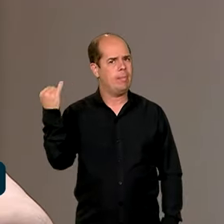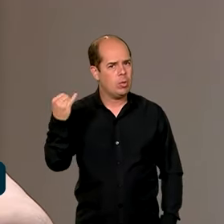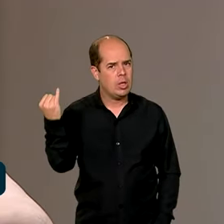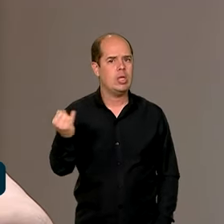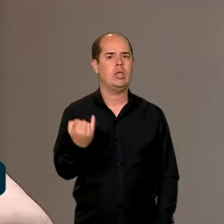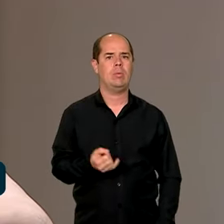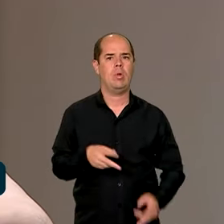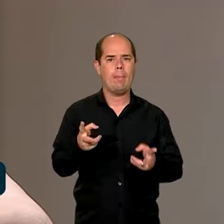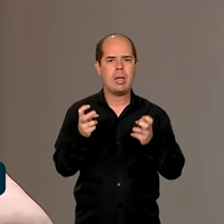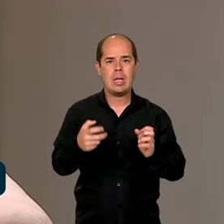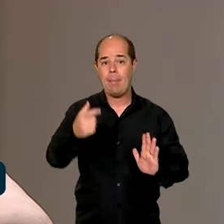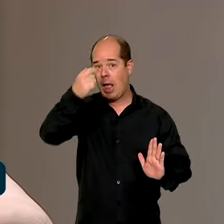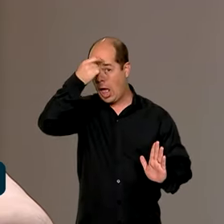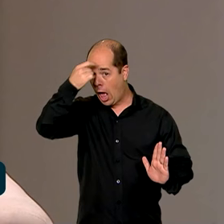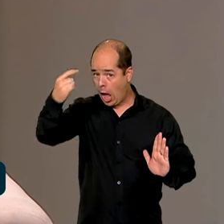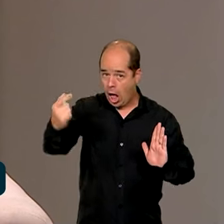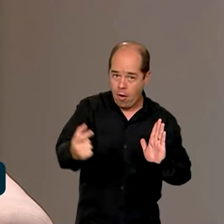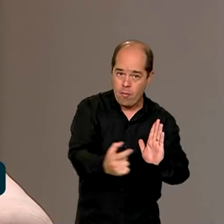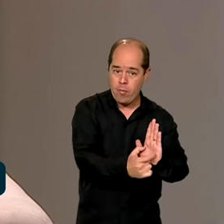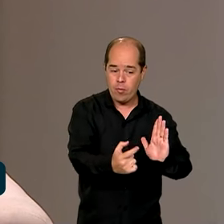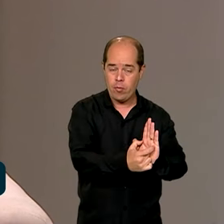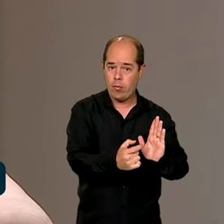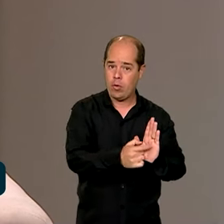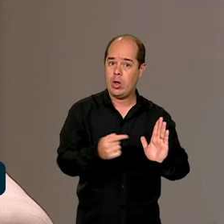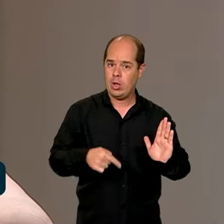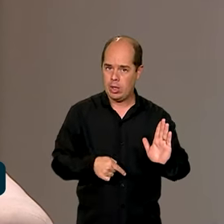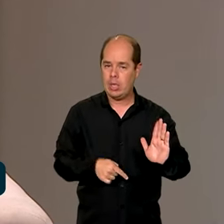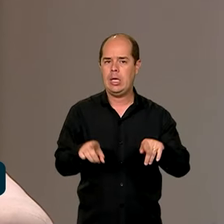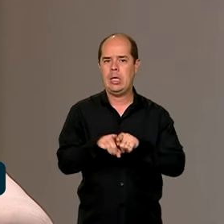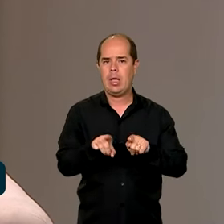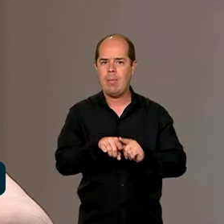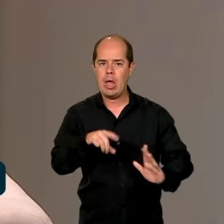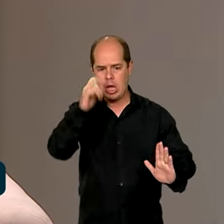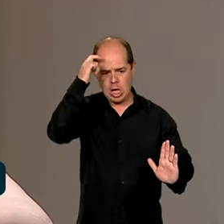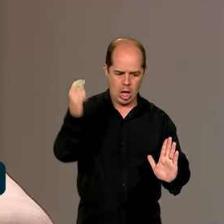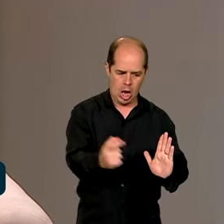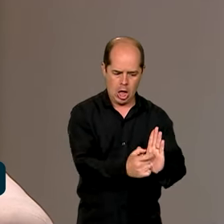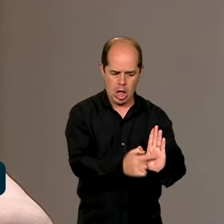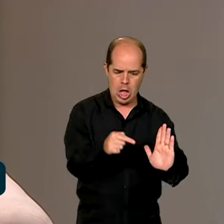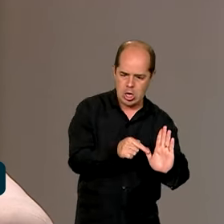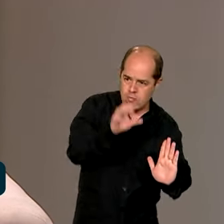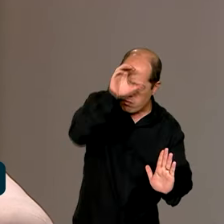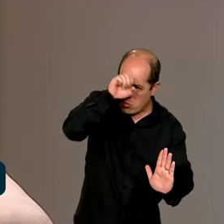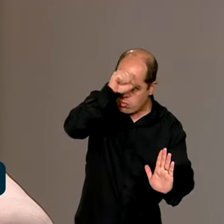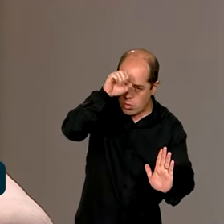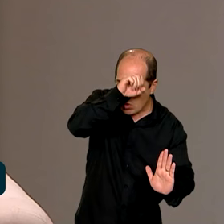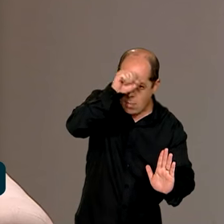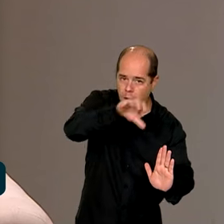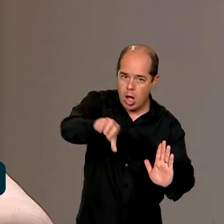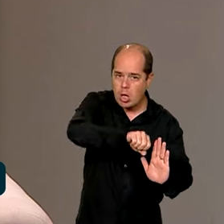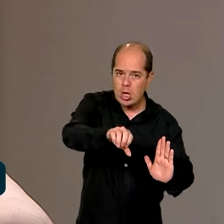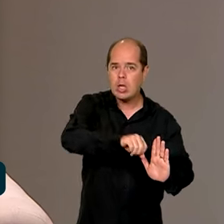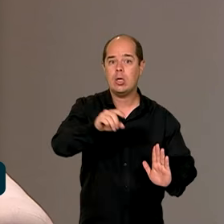inteligência artificial, da aprendizagem de máquina e novos produtos e no